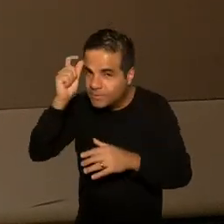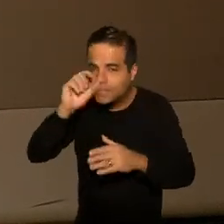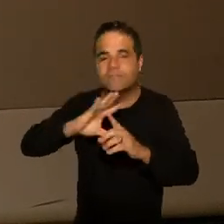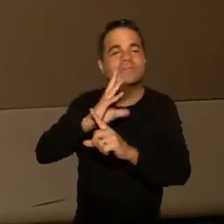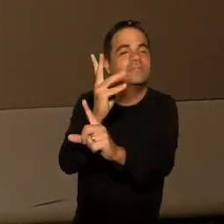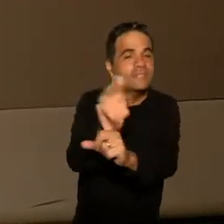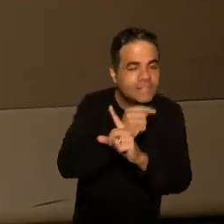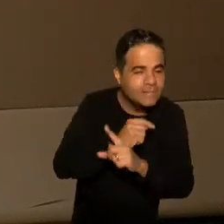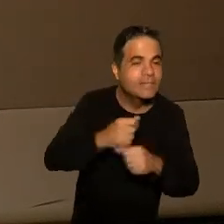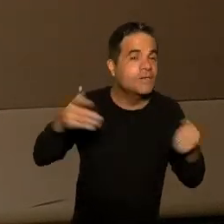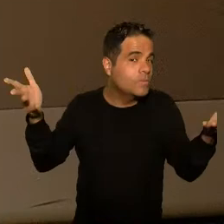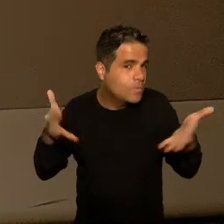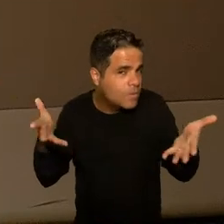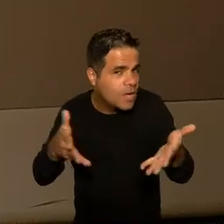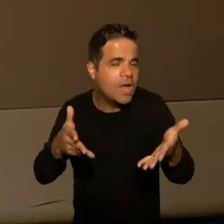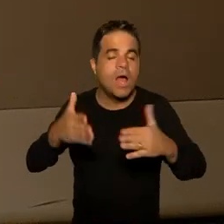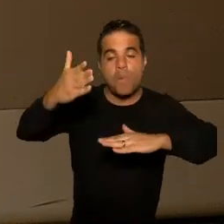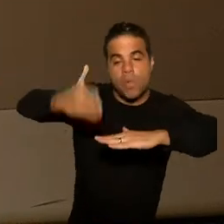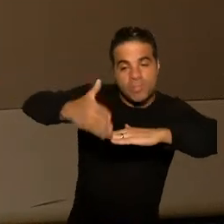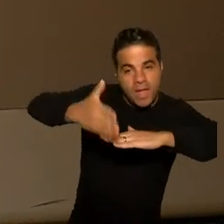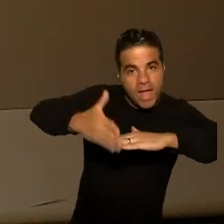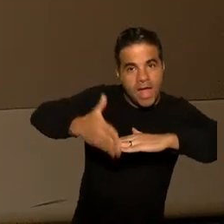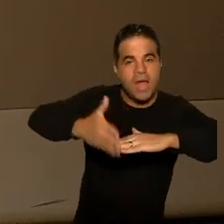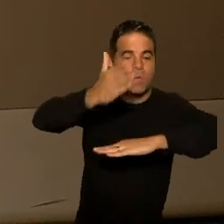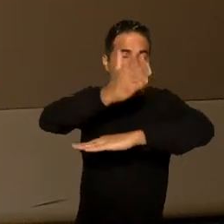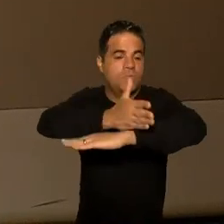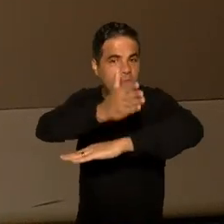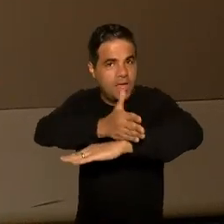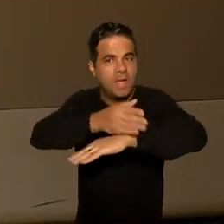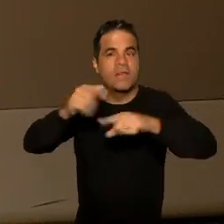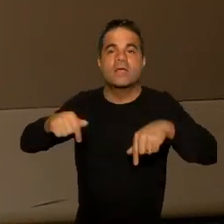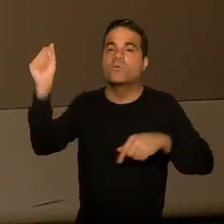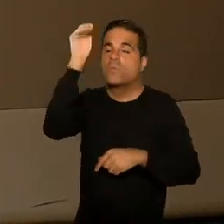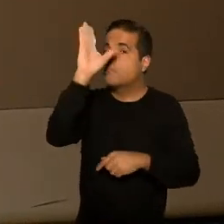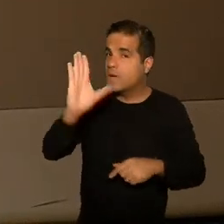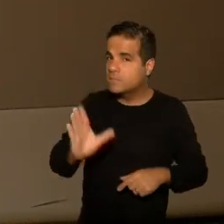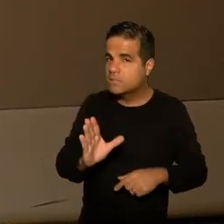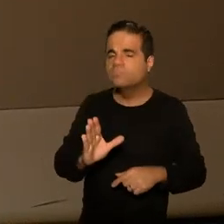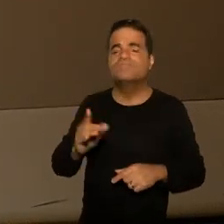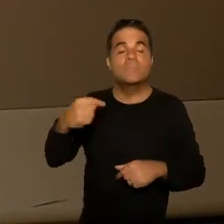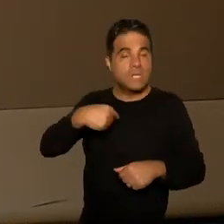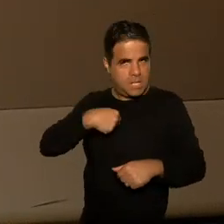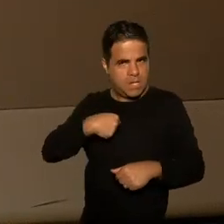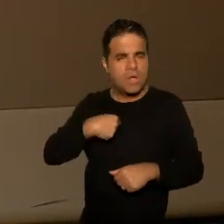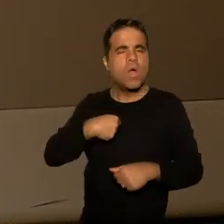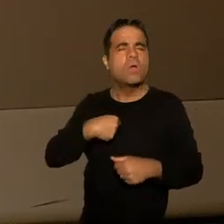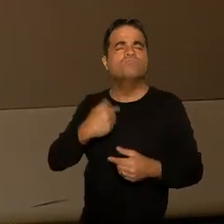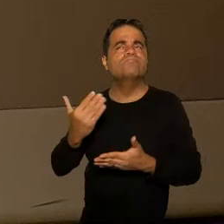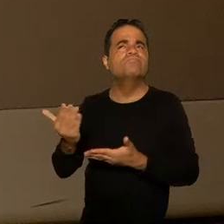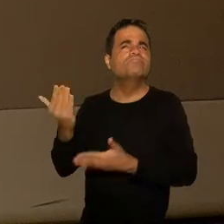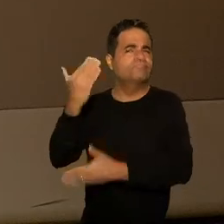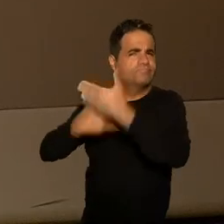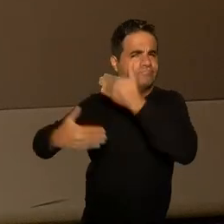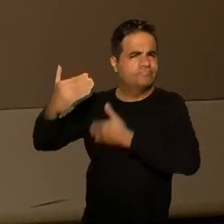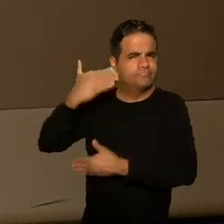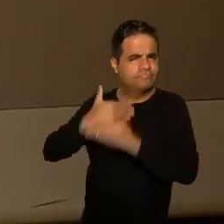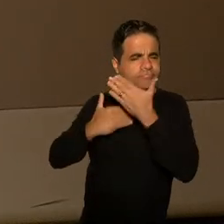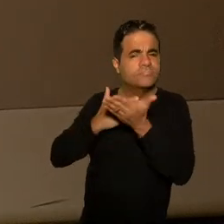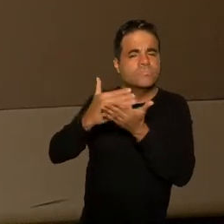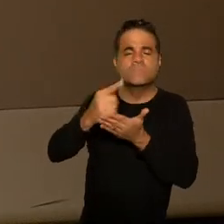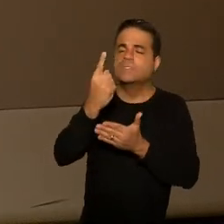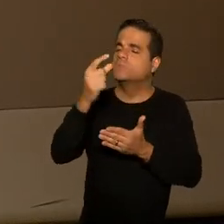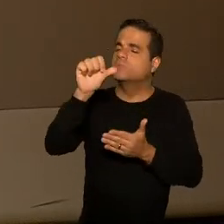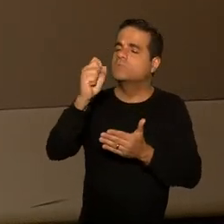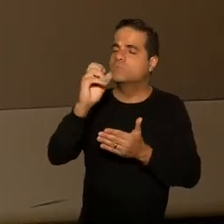arte contemporânea Arte Moderna aqui no Brasil então eu comecei nos anos 80